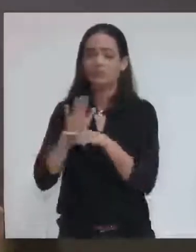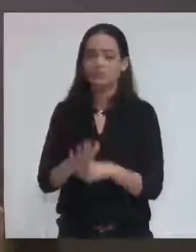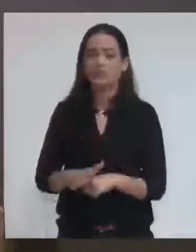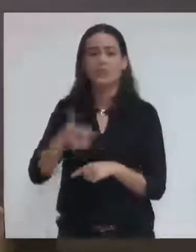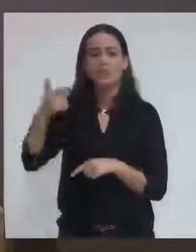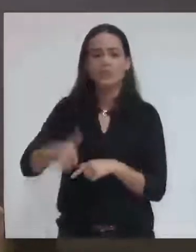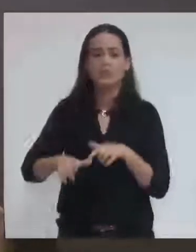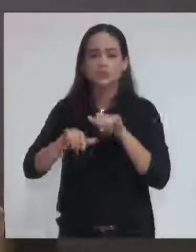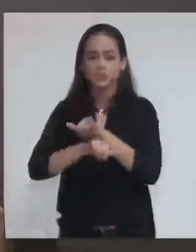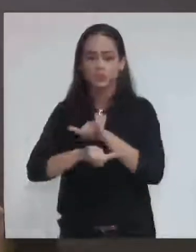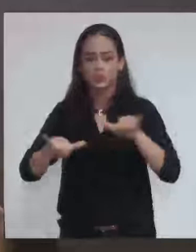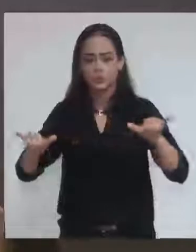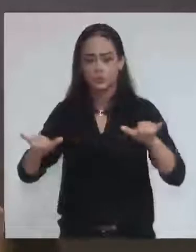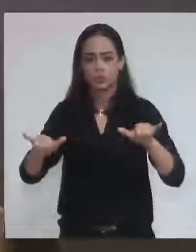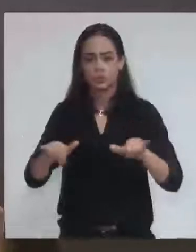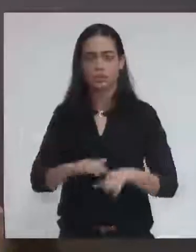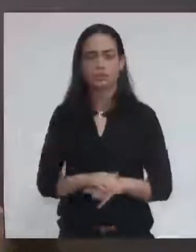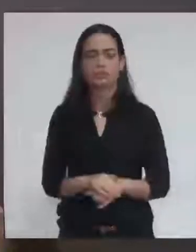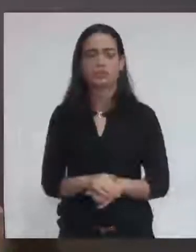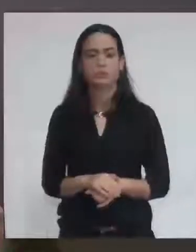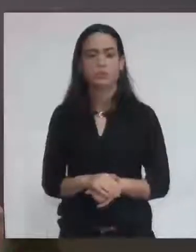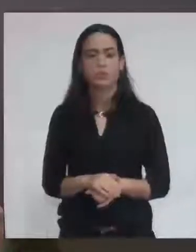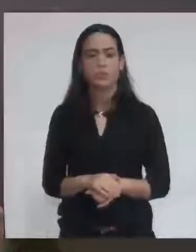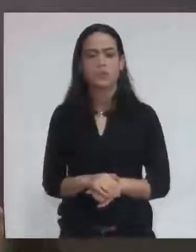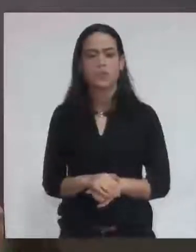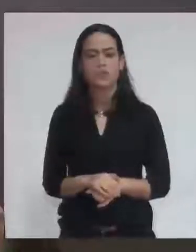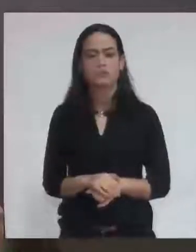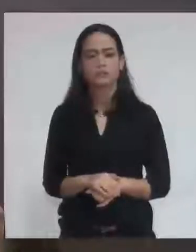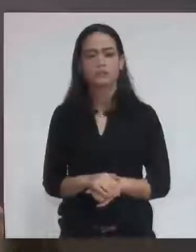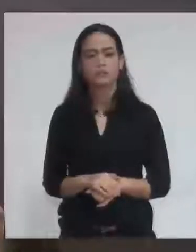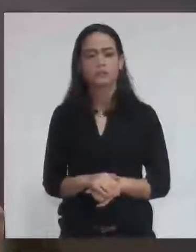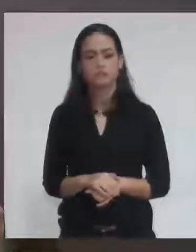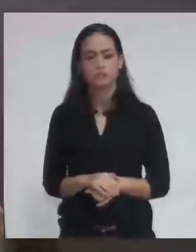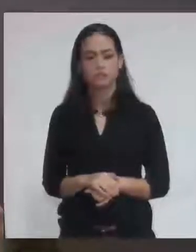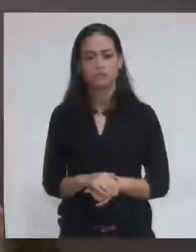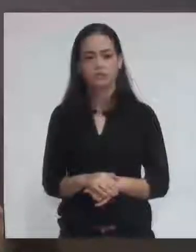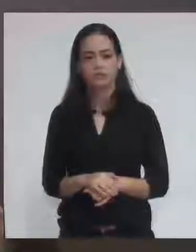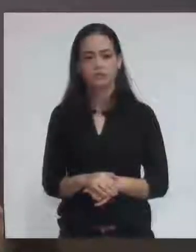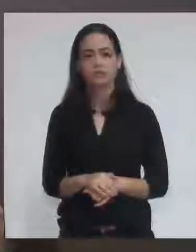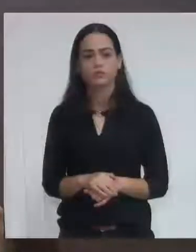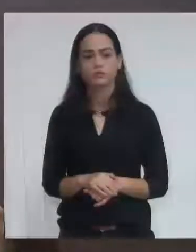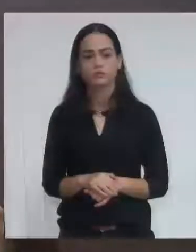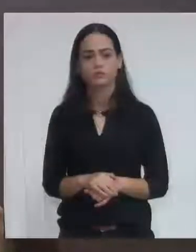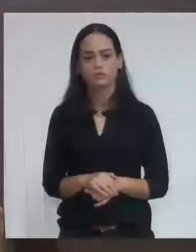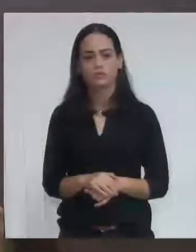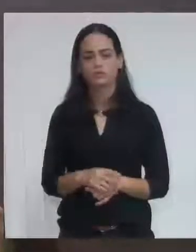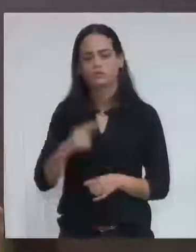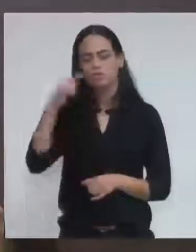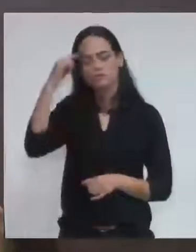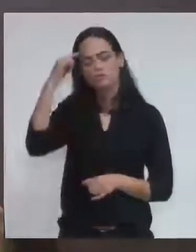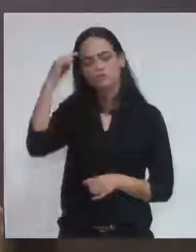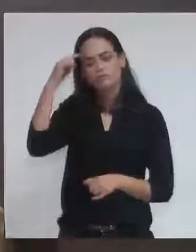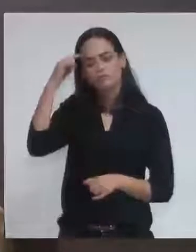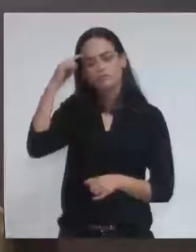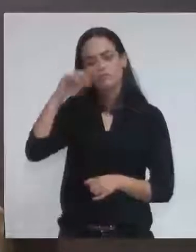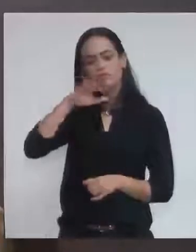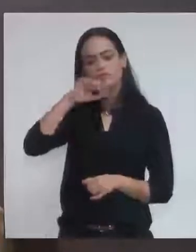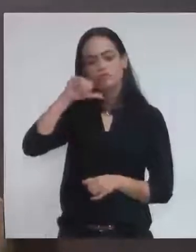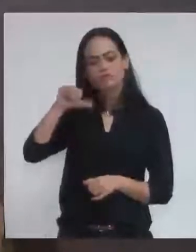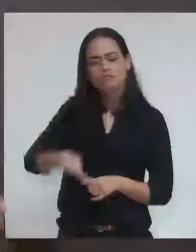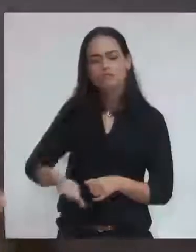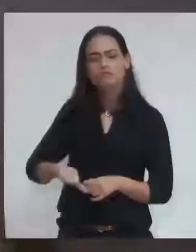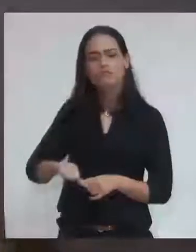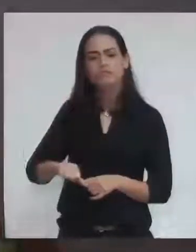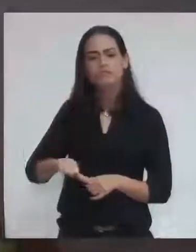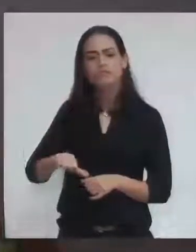gente superar os nossos preconceitos, os nossos pensamentos contrários à administração ruim, que foi